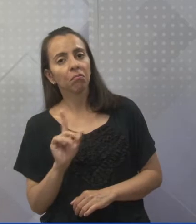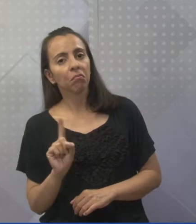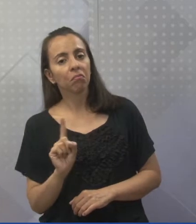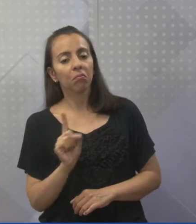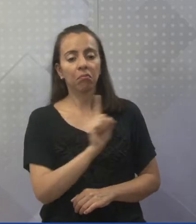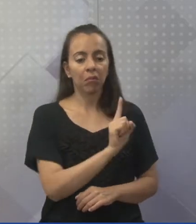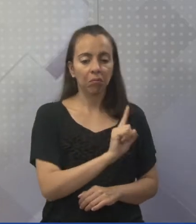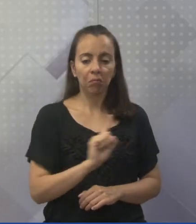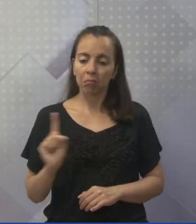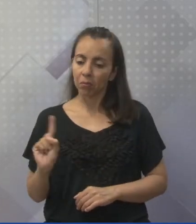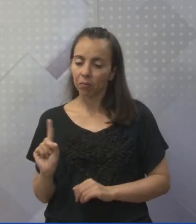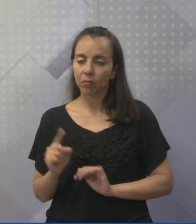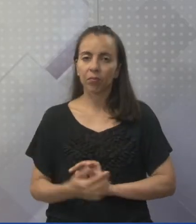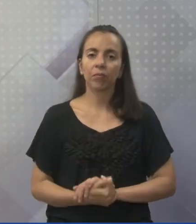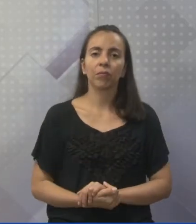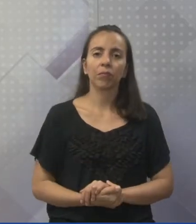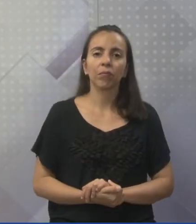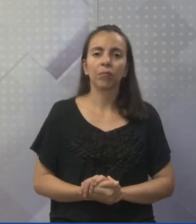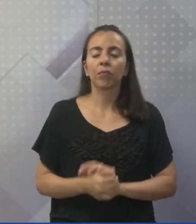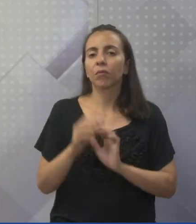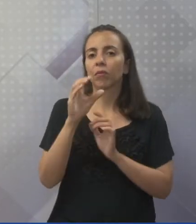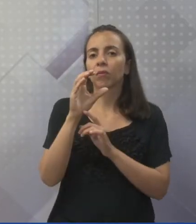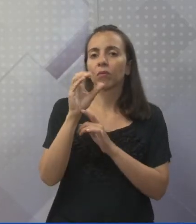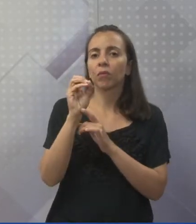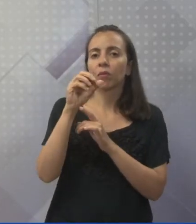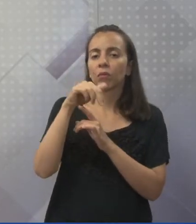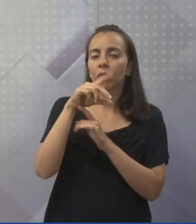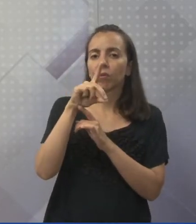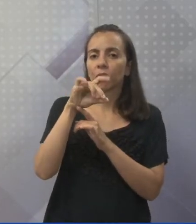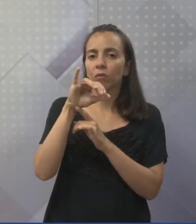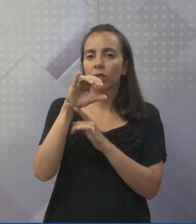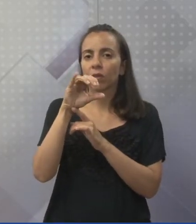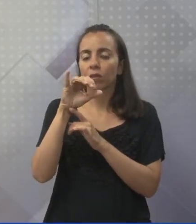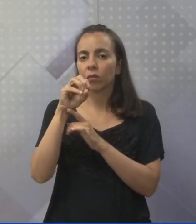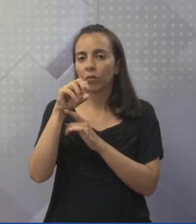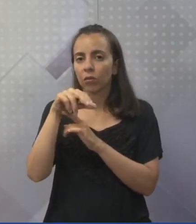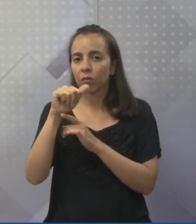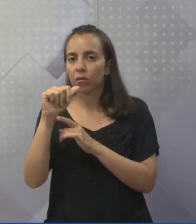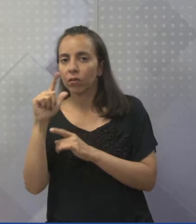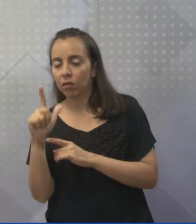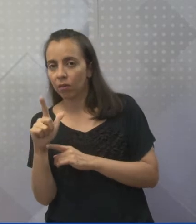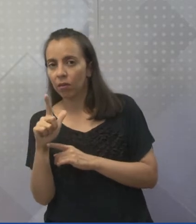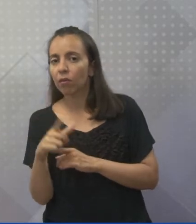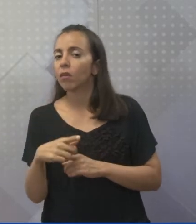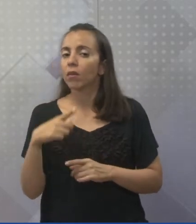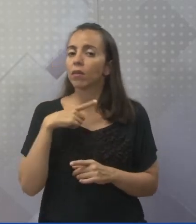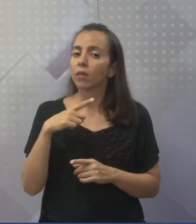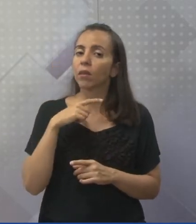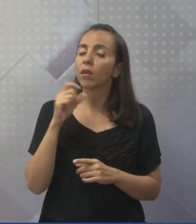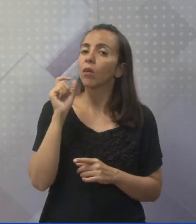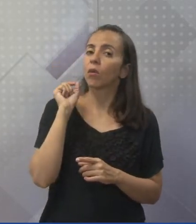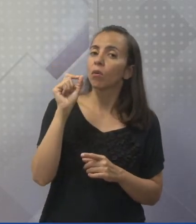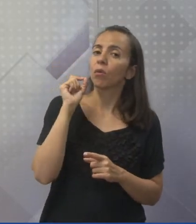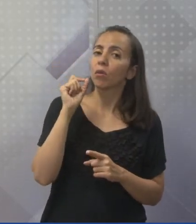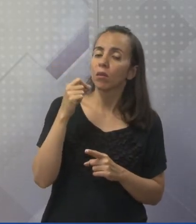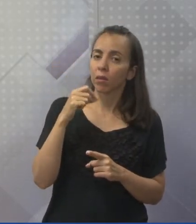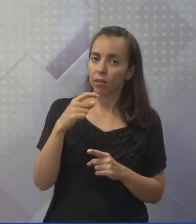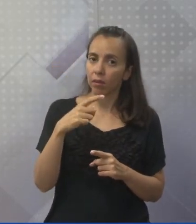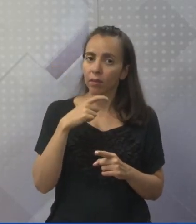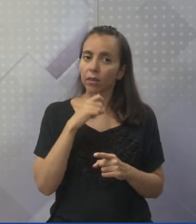iriam. O conditional would expressa uma condição para que algo seja realizado. Em